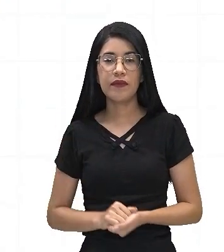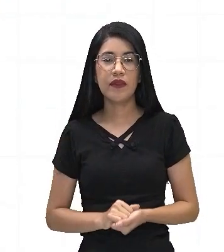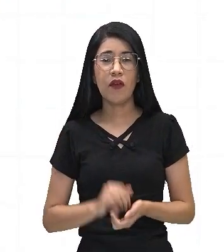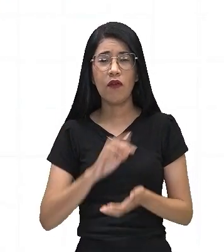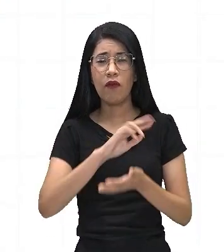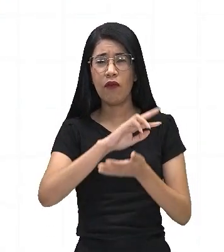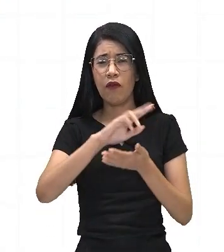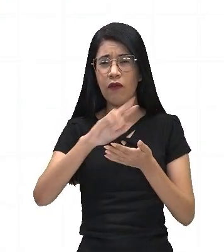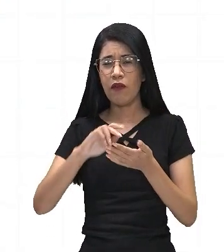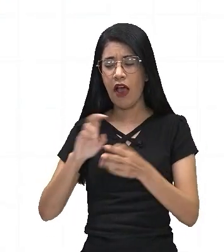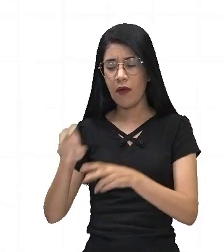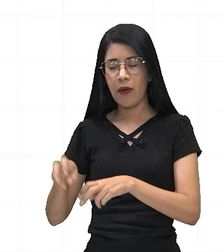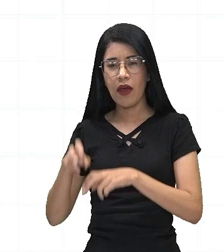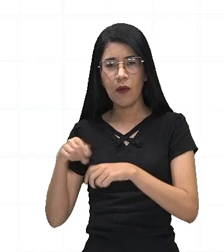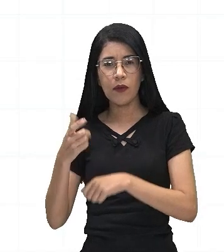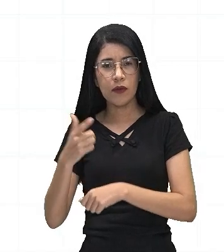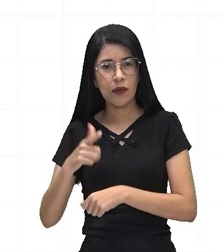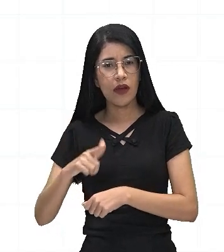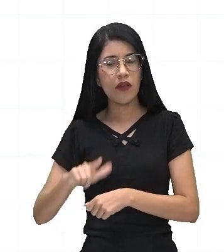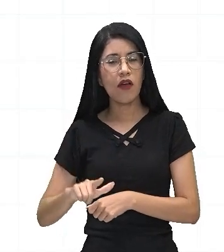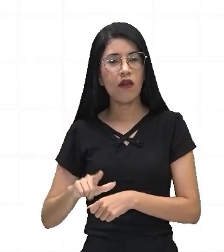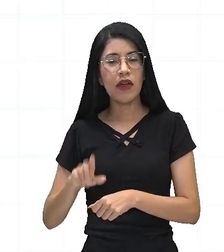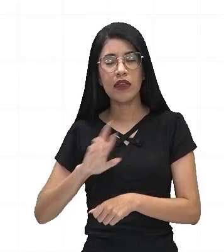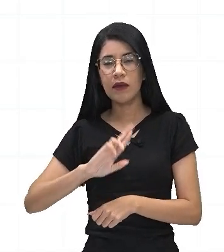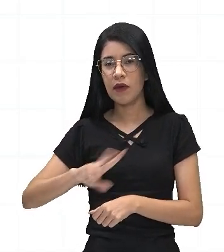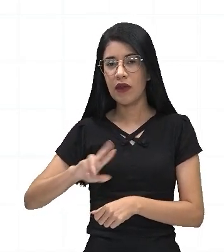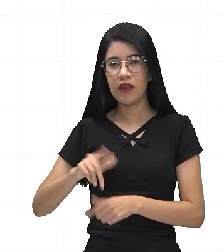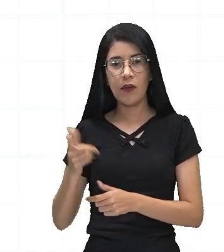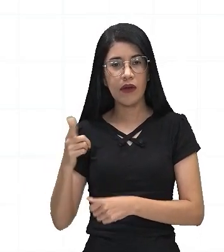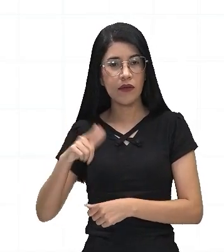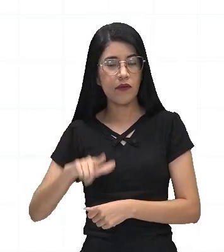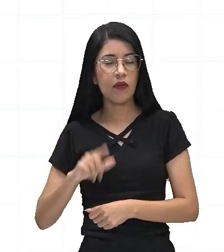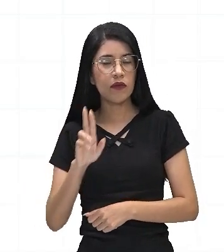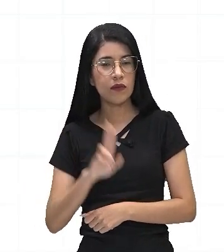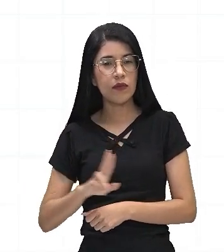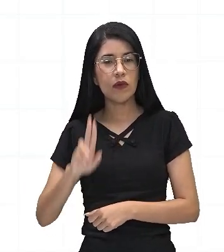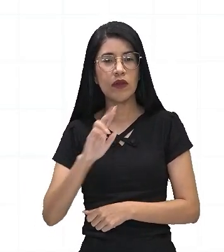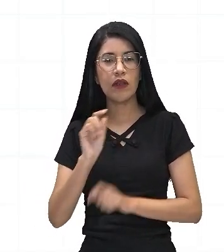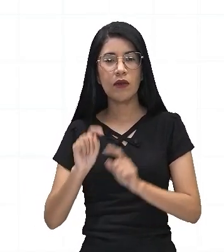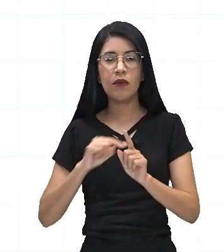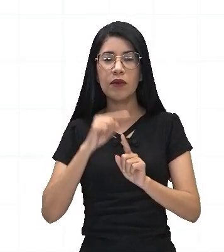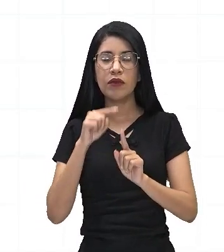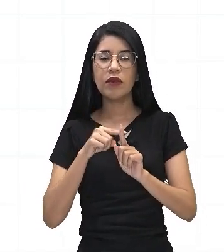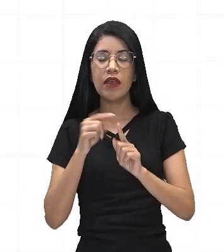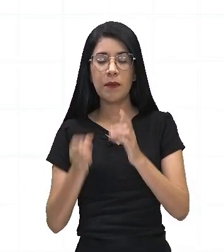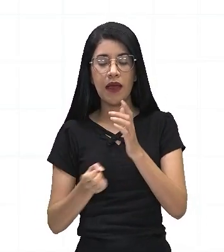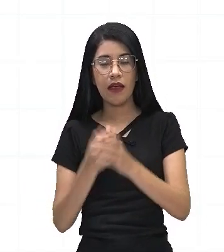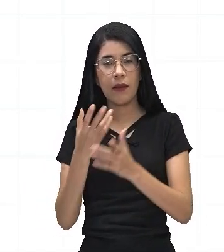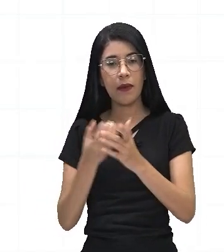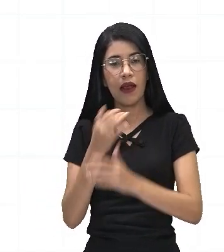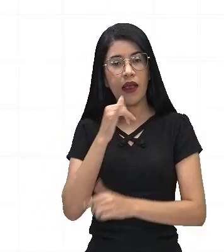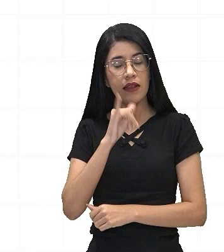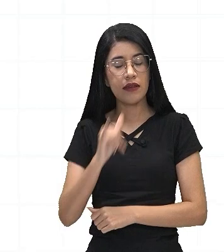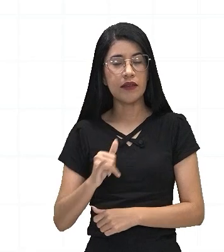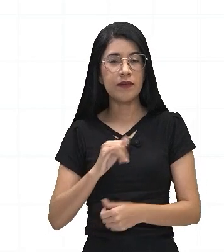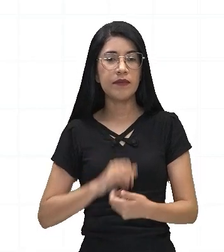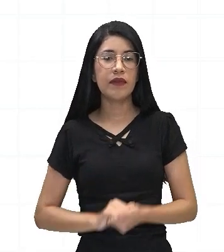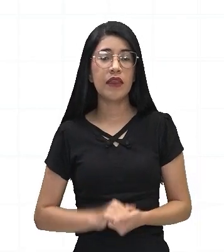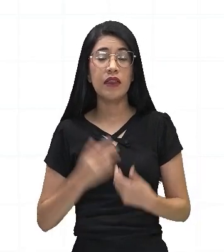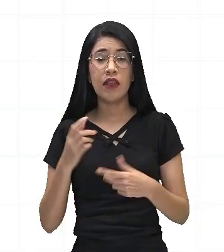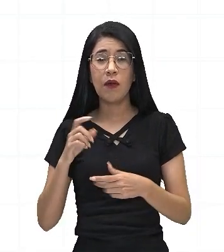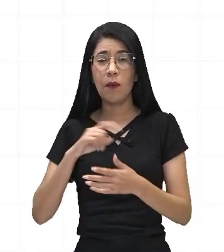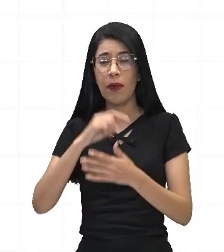recursos renováveis e não renováveis são utilizados a fim de produzir energia. Esses recursos aí eles